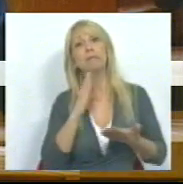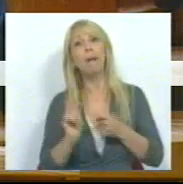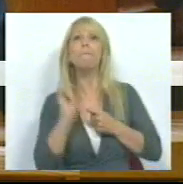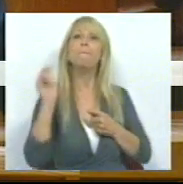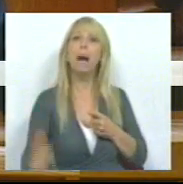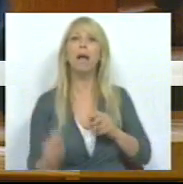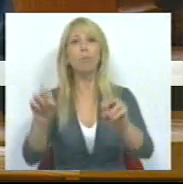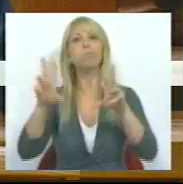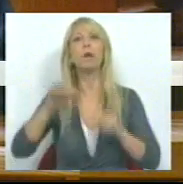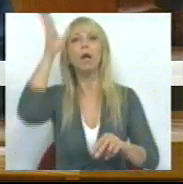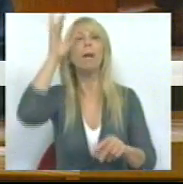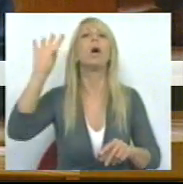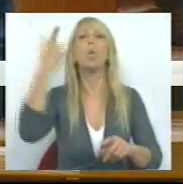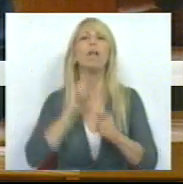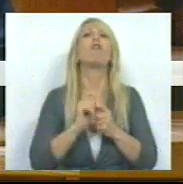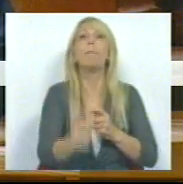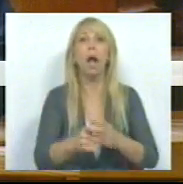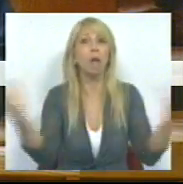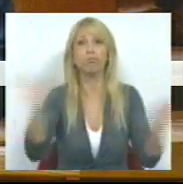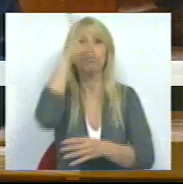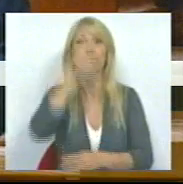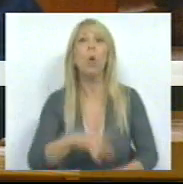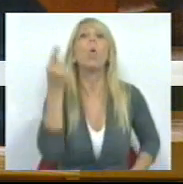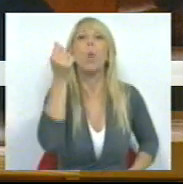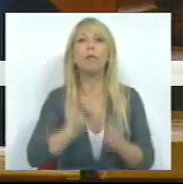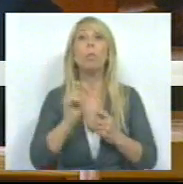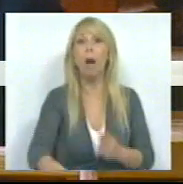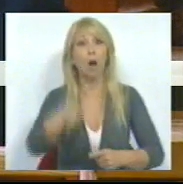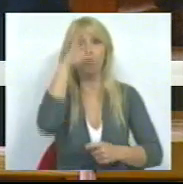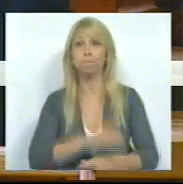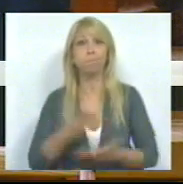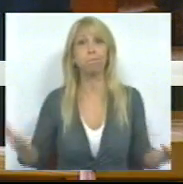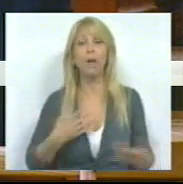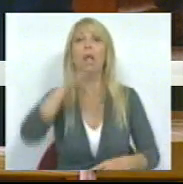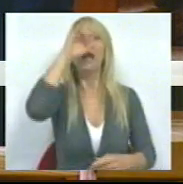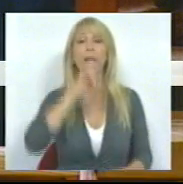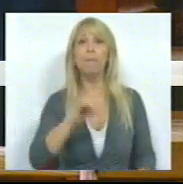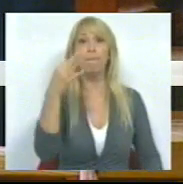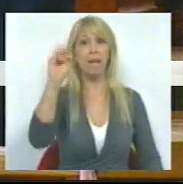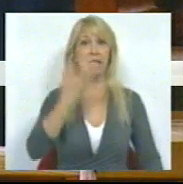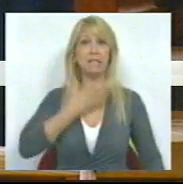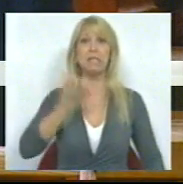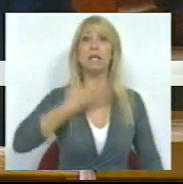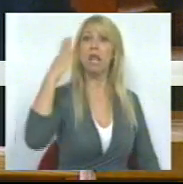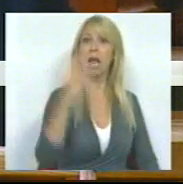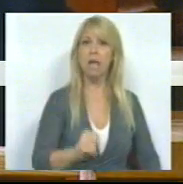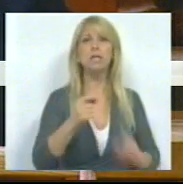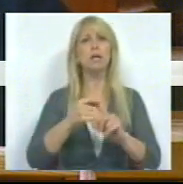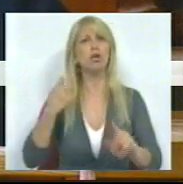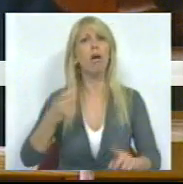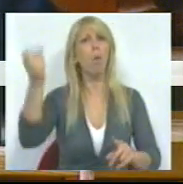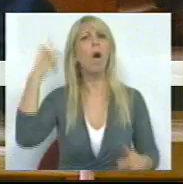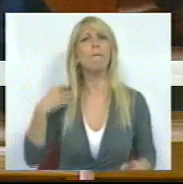pagar? Não se sabe. E quanto vão pagar? Não se sabe. Lembra-se que PSD e CDS eram há pouco mais de um